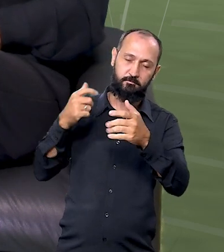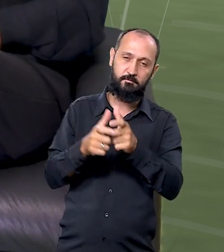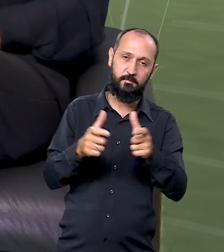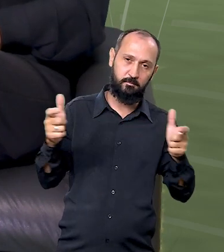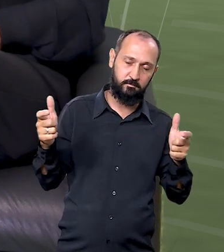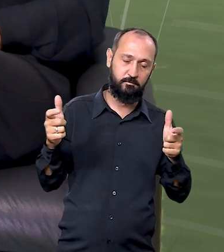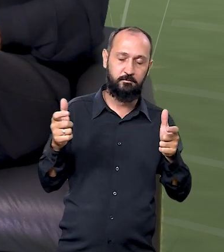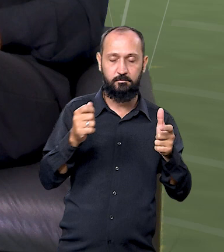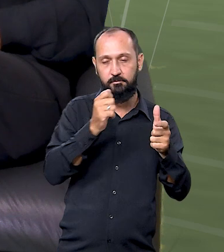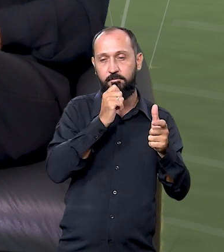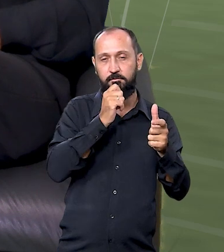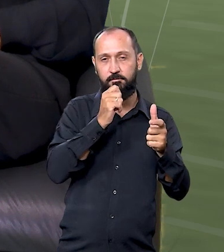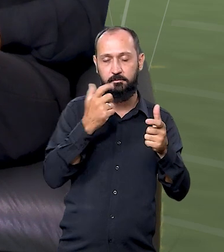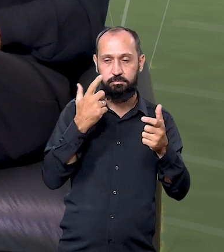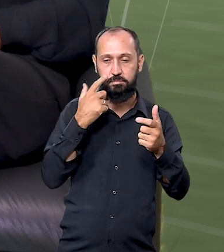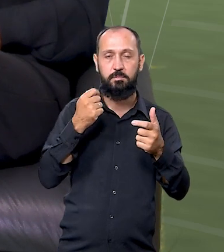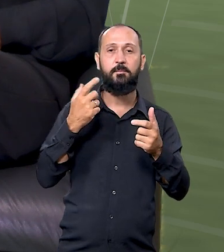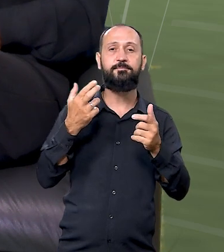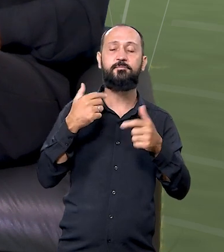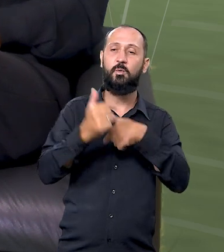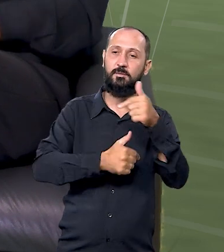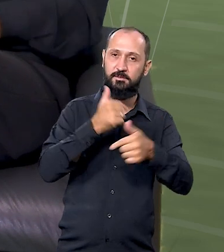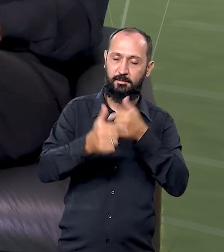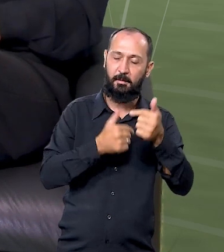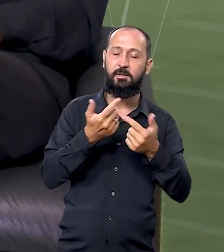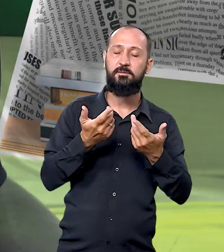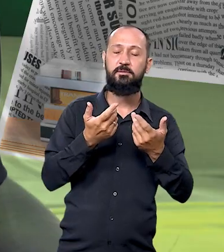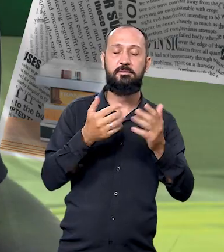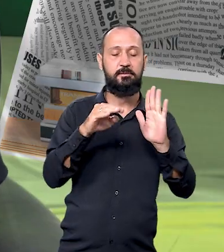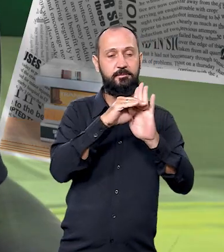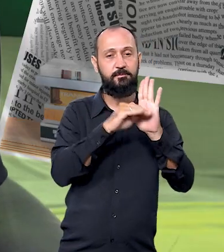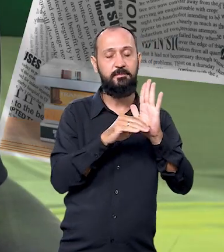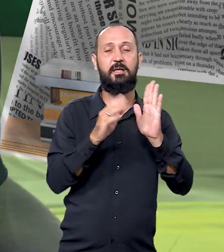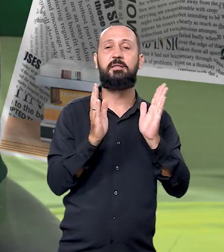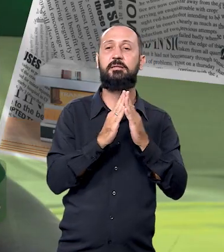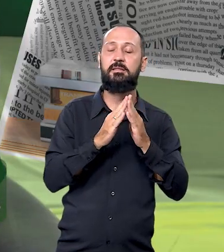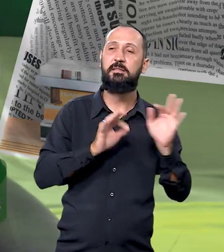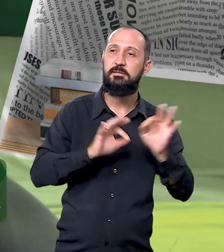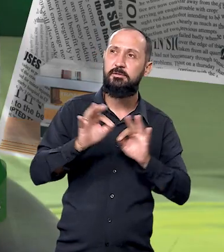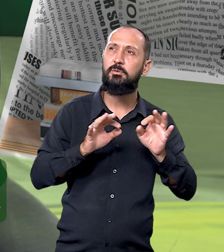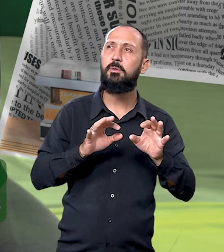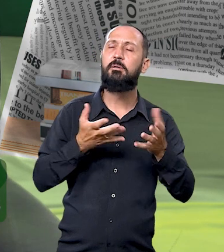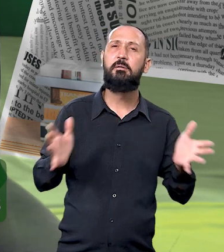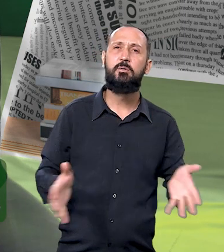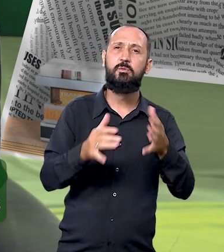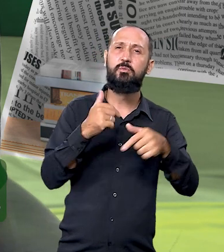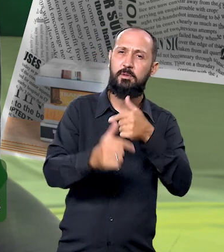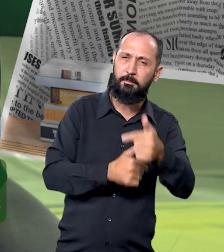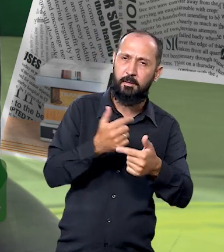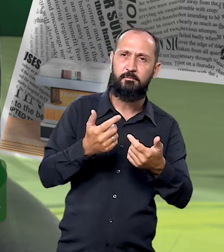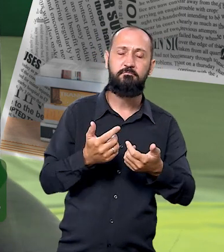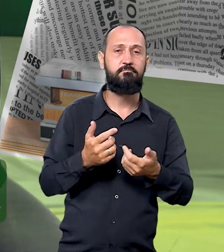éramos maioria e talvez ainda sejamos de cumprir as tarefas, né? As tarefas organizativas dos movimentos sociais,